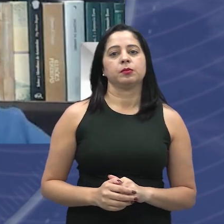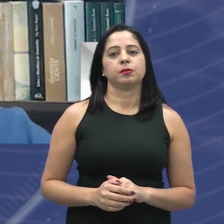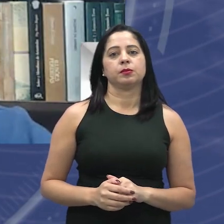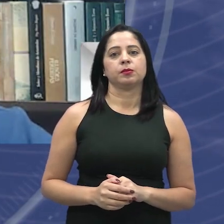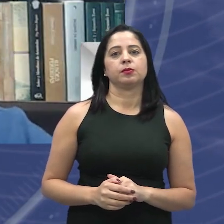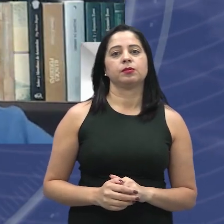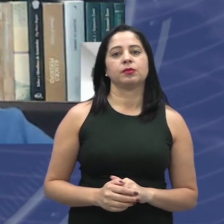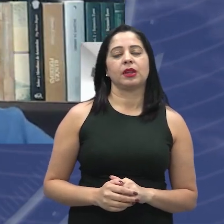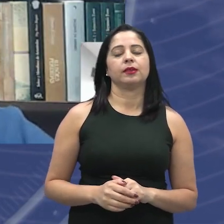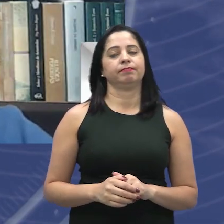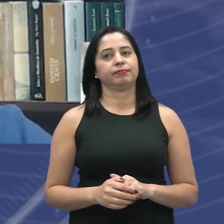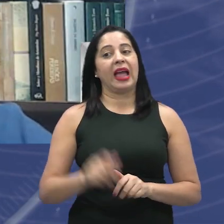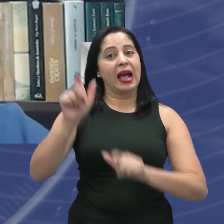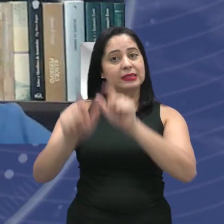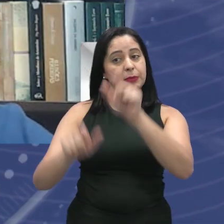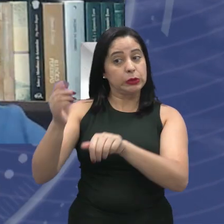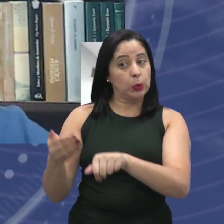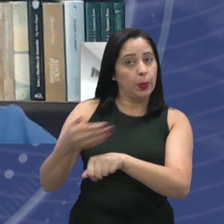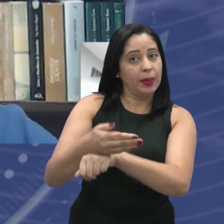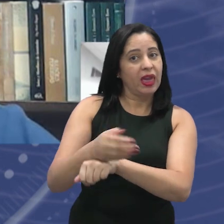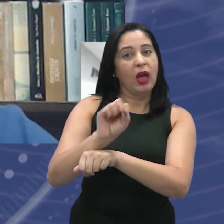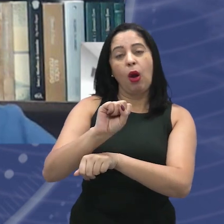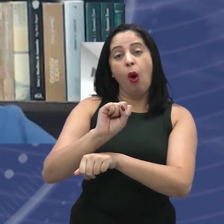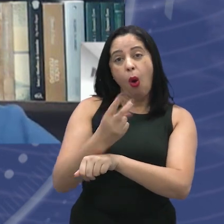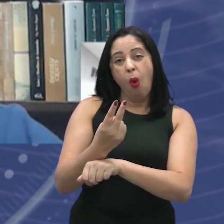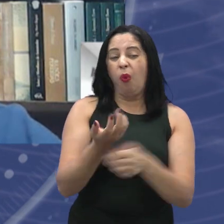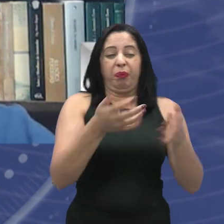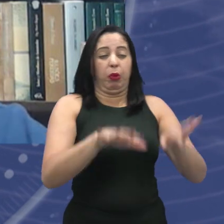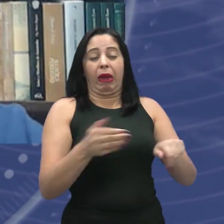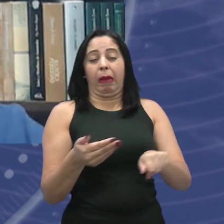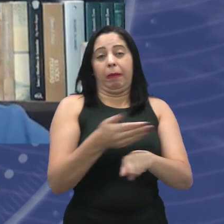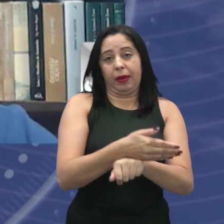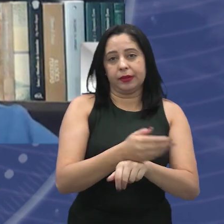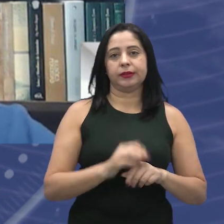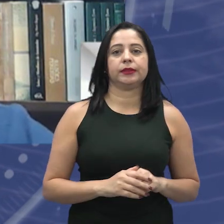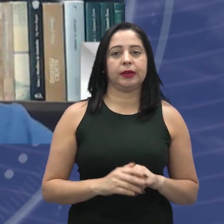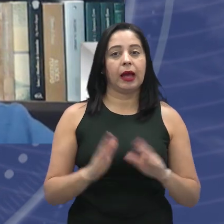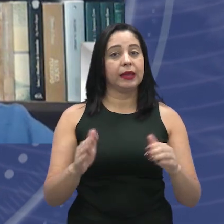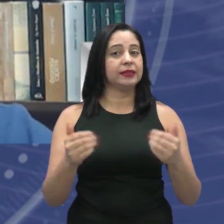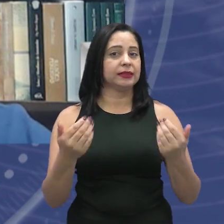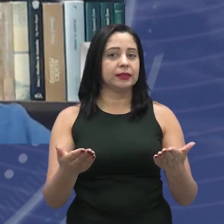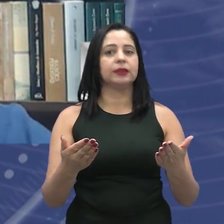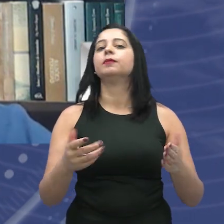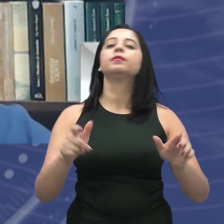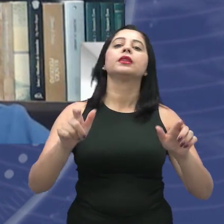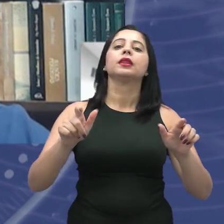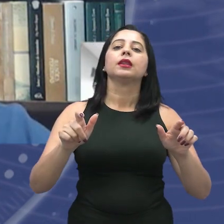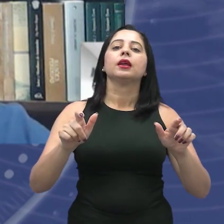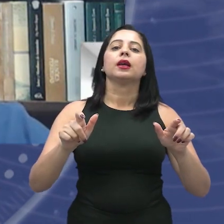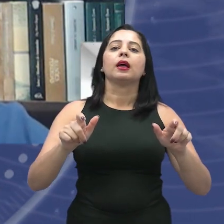a negação da política. Como que a qualidade de vida, o bem comum é produzido? Eles são produzidos